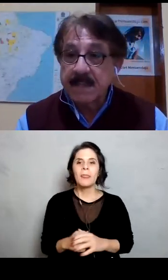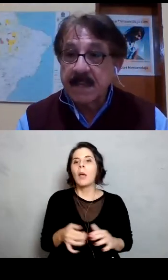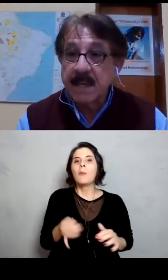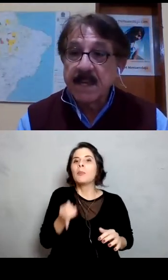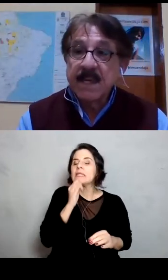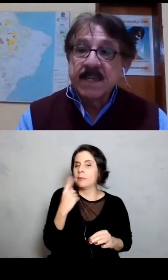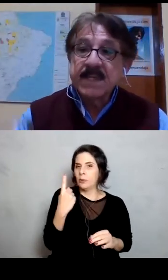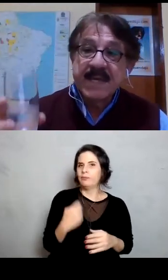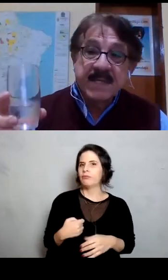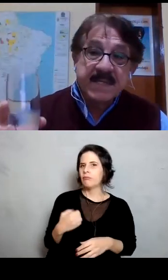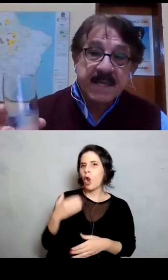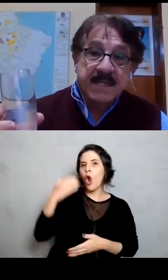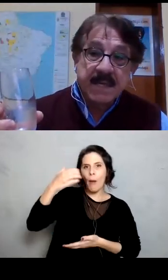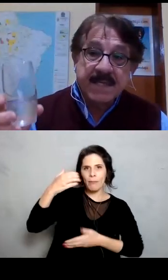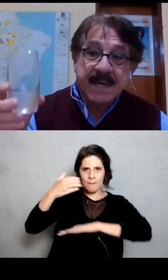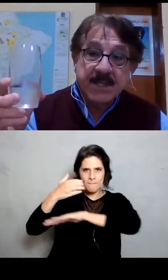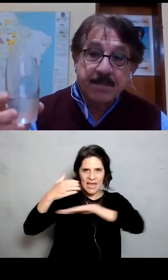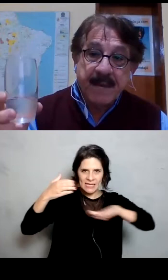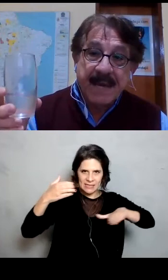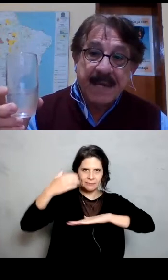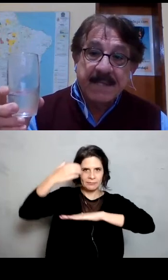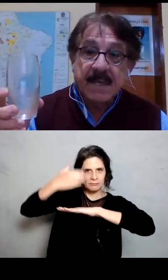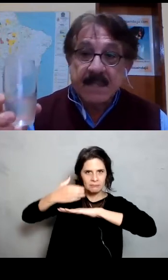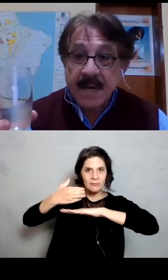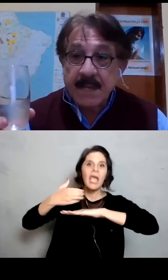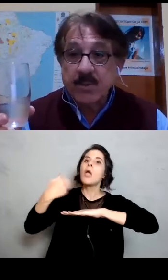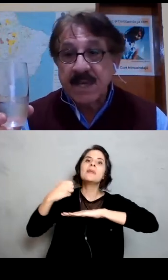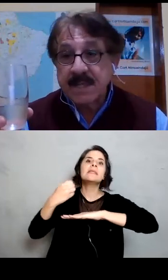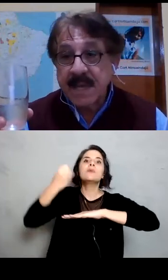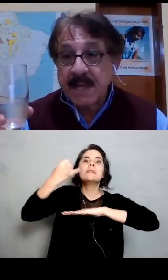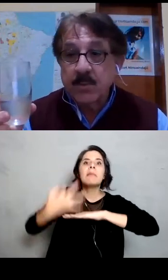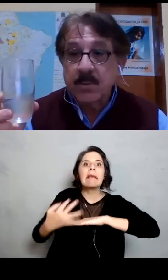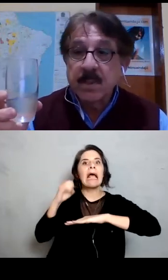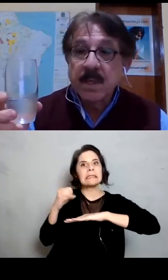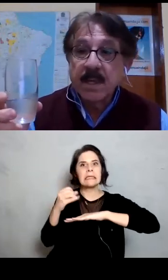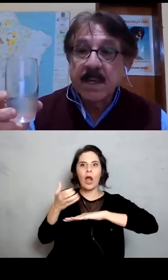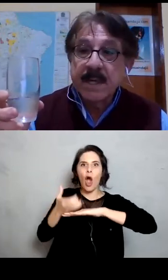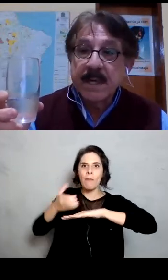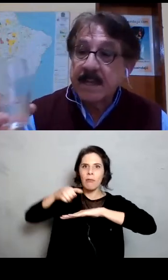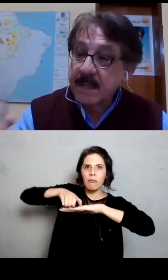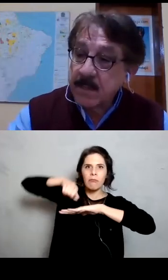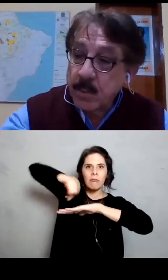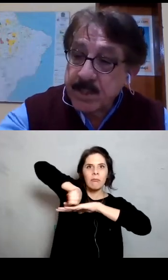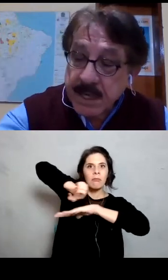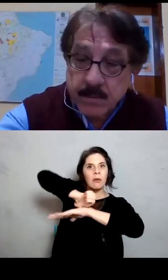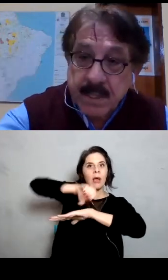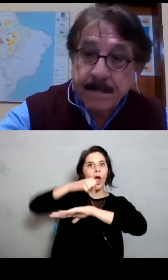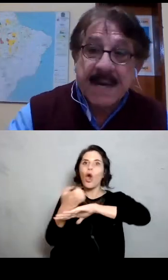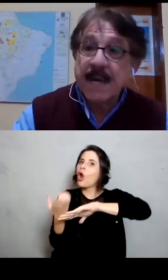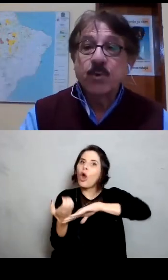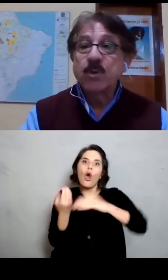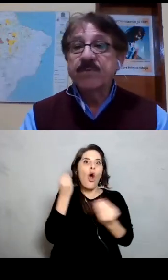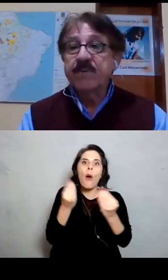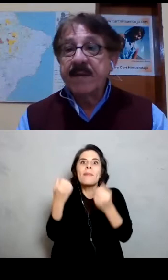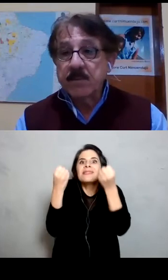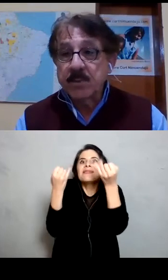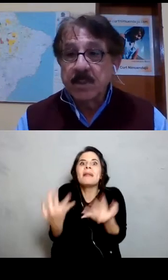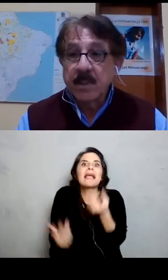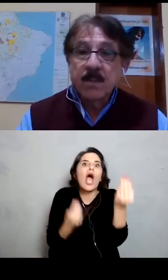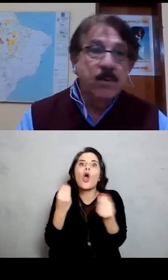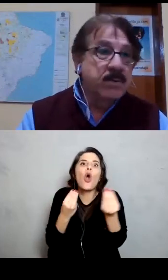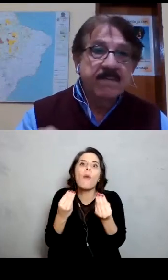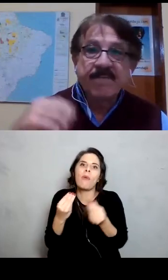da mesa, sem dizer se ele está de pé, deitado, sentado, o objeto está parado ou em